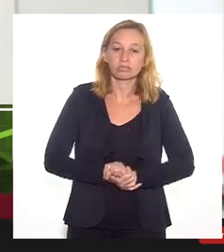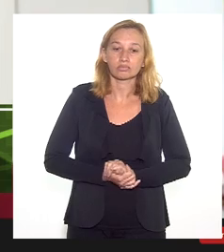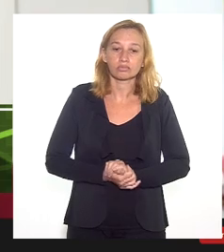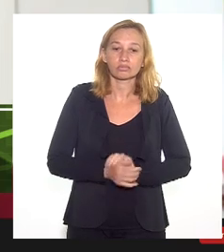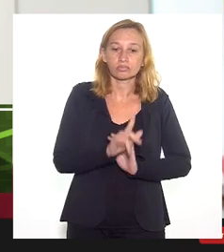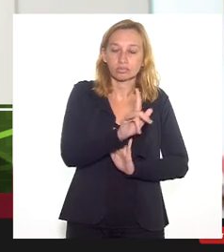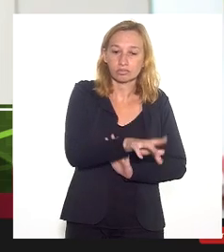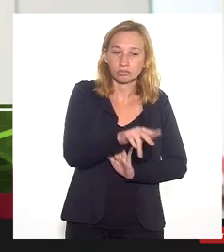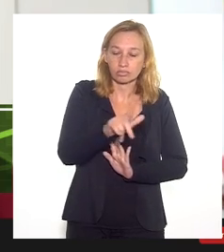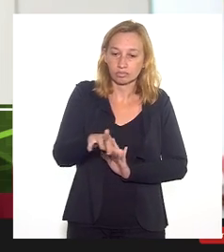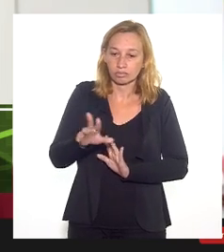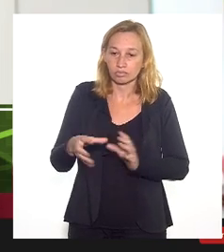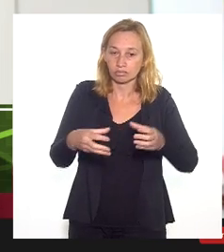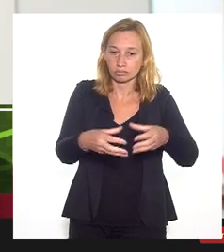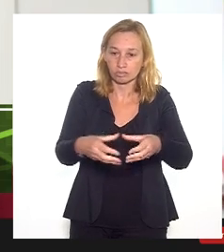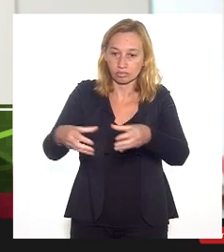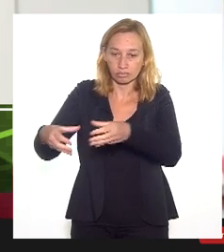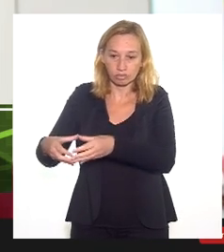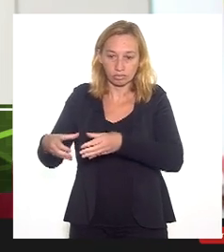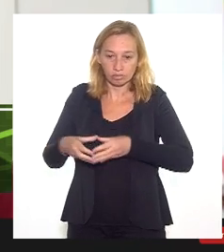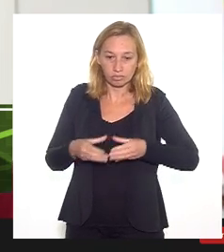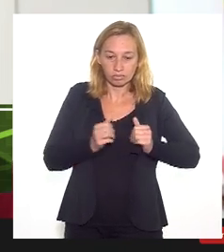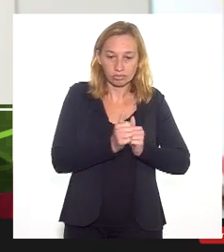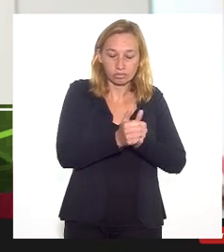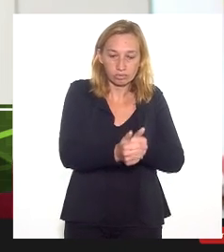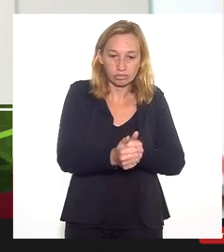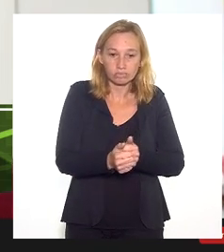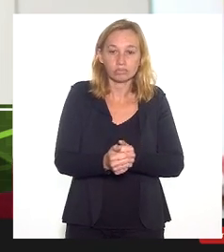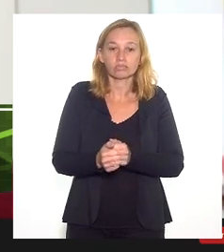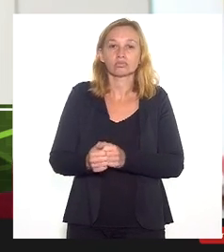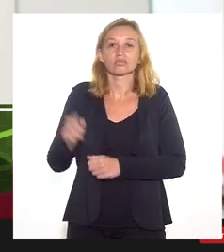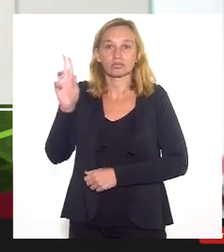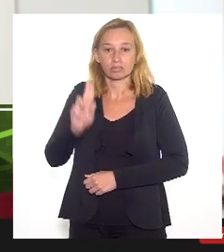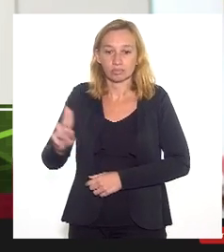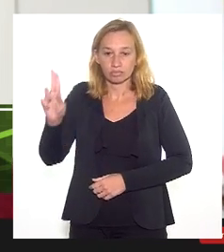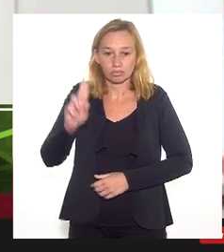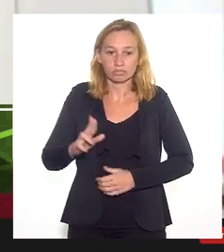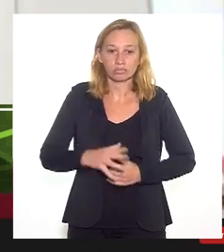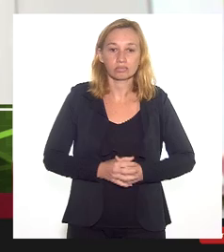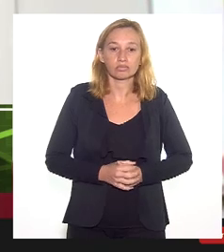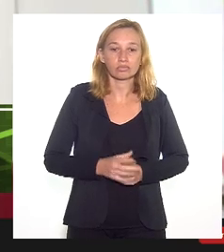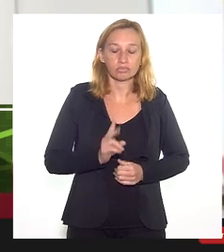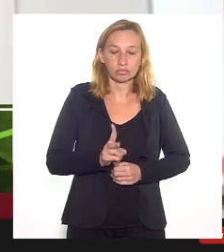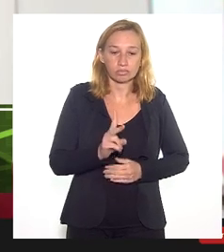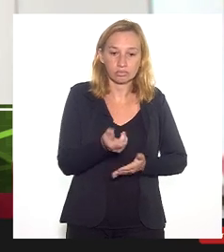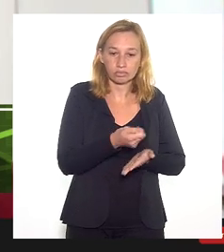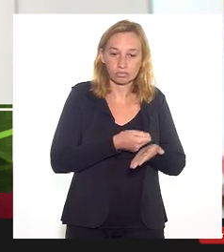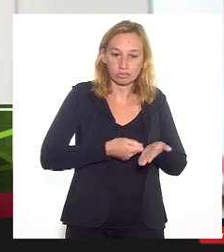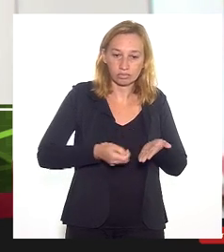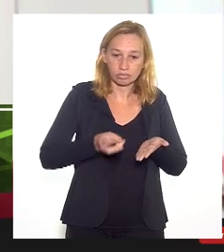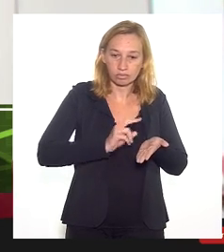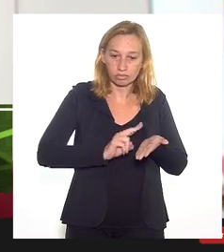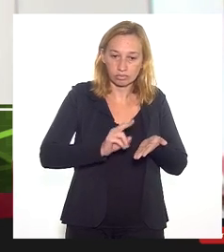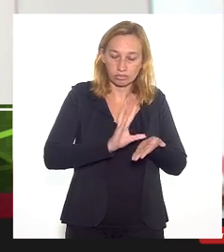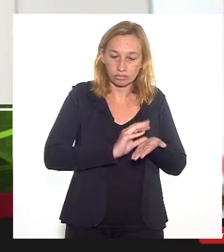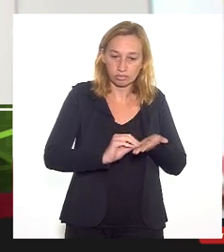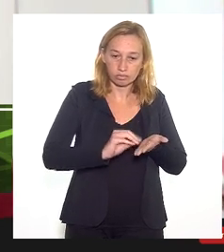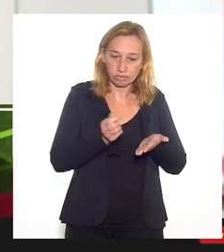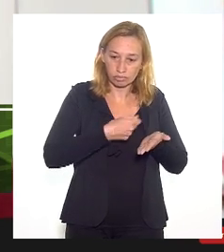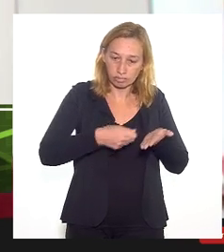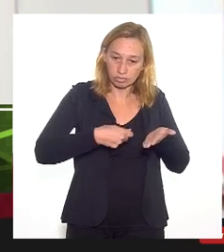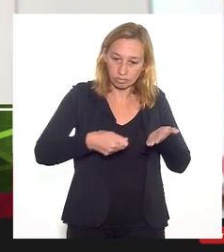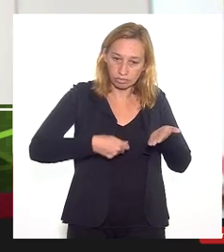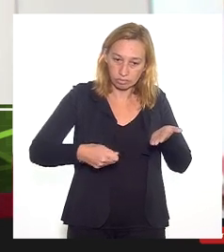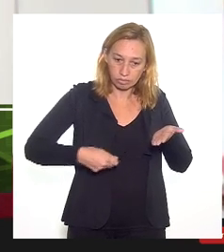os diferentes segmentos da universidade é que tentem desenhar uma pauta e colocar no papel